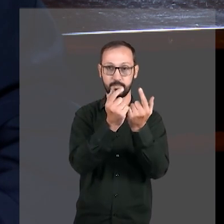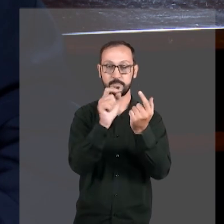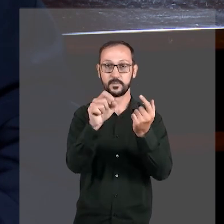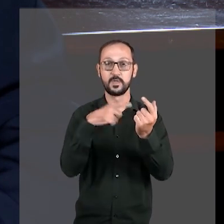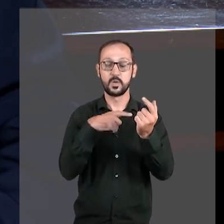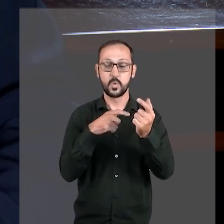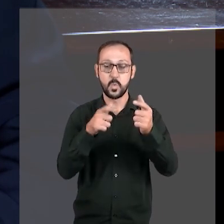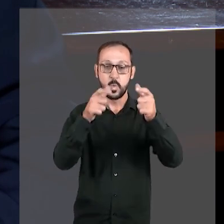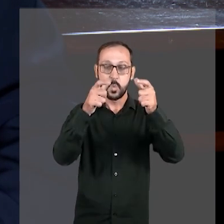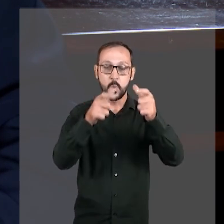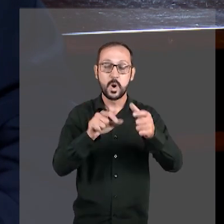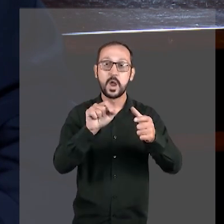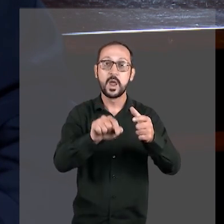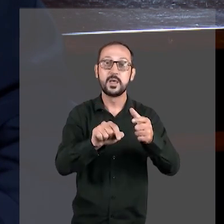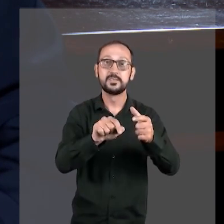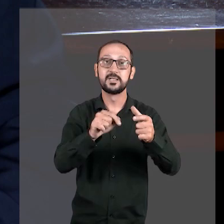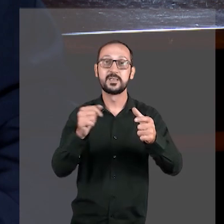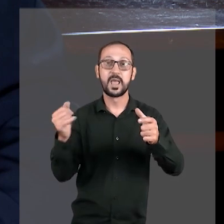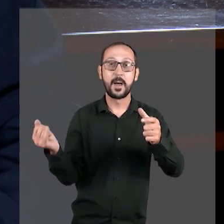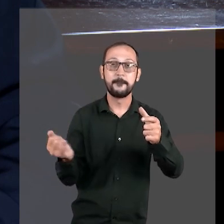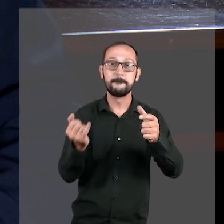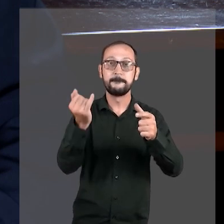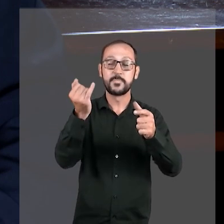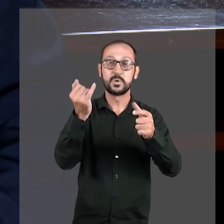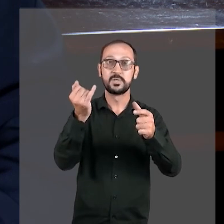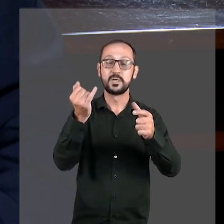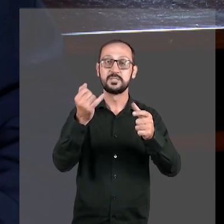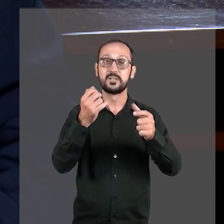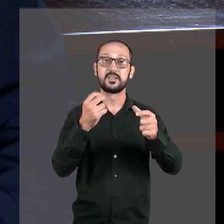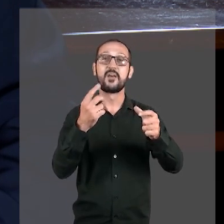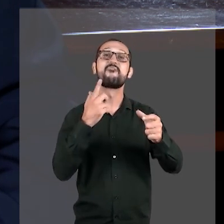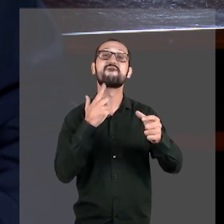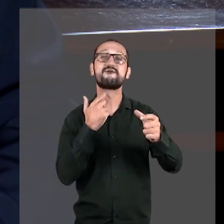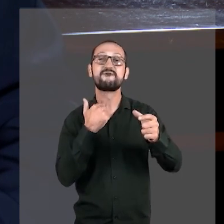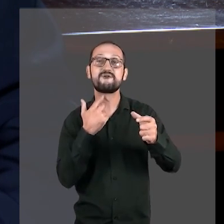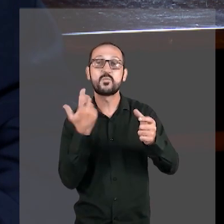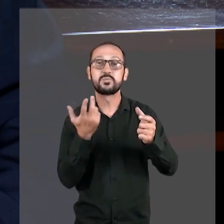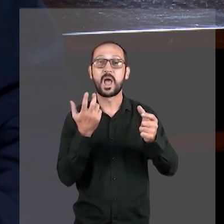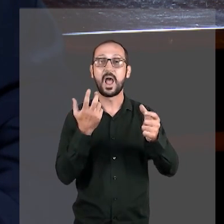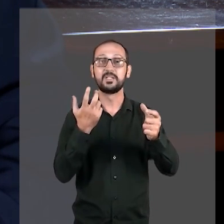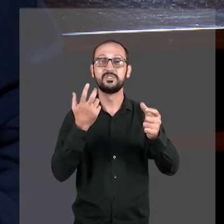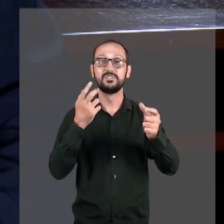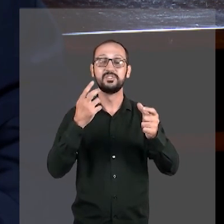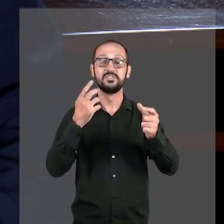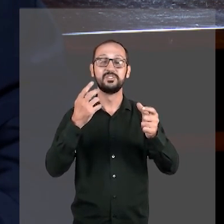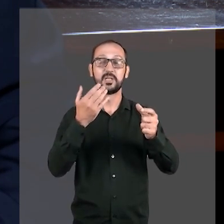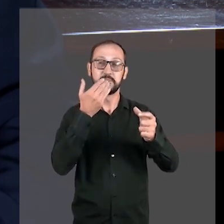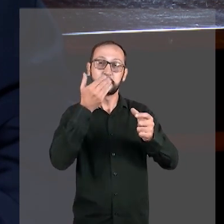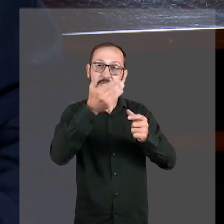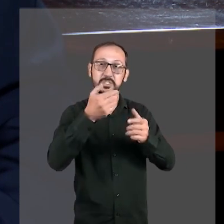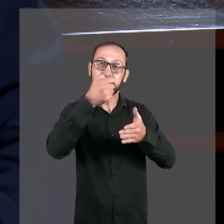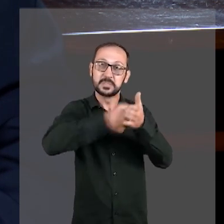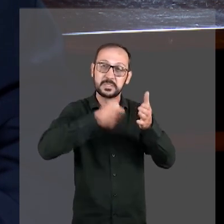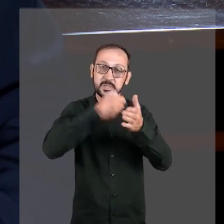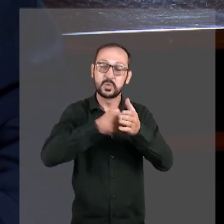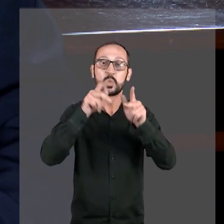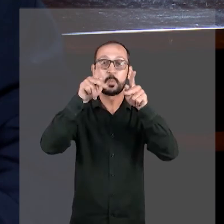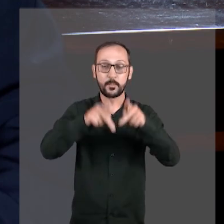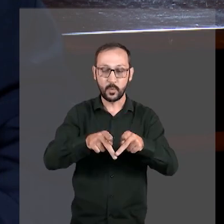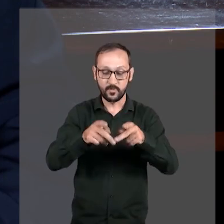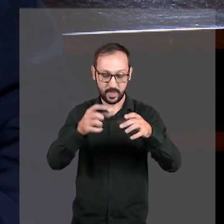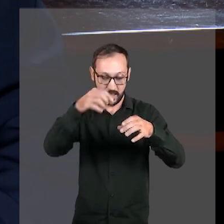Legislativas são a caixa de ressonância da população. É aqui que